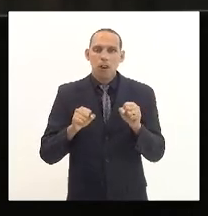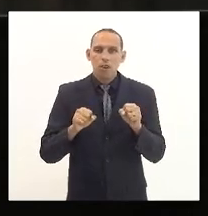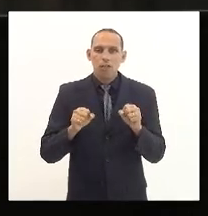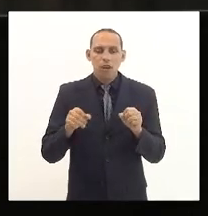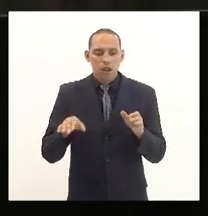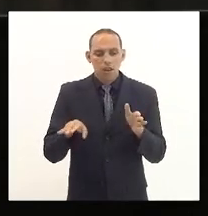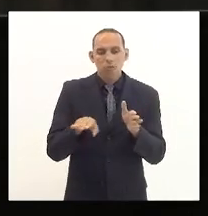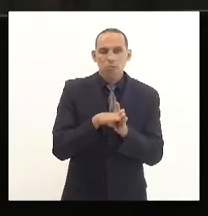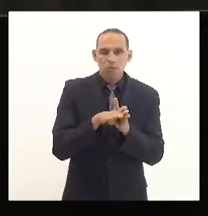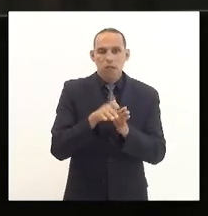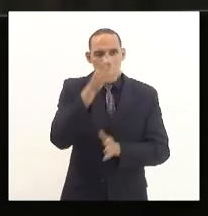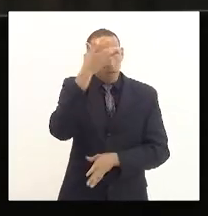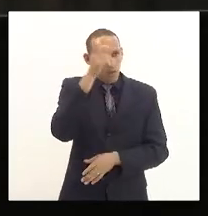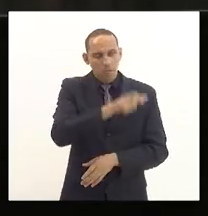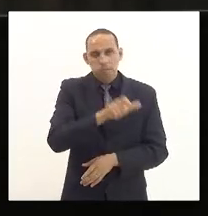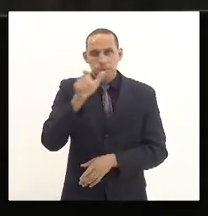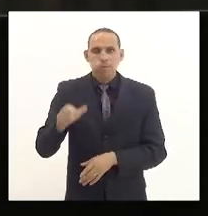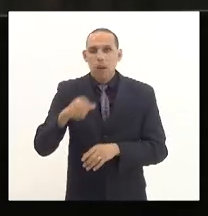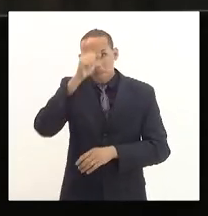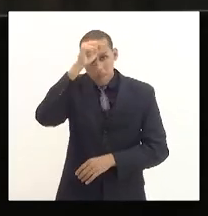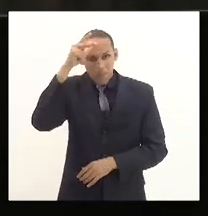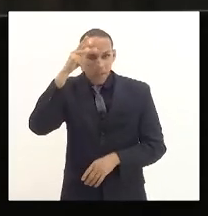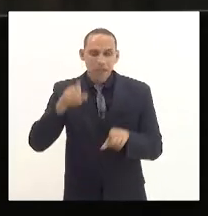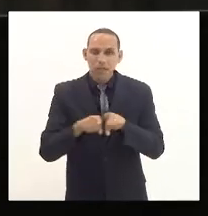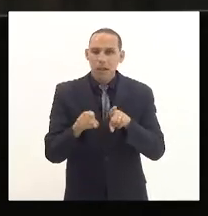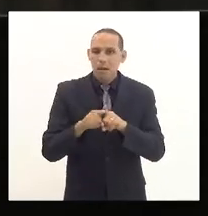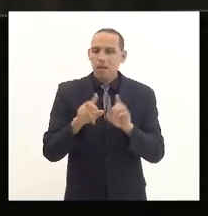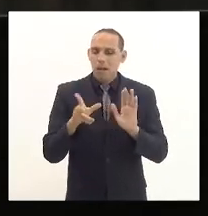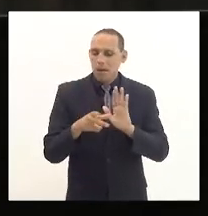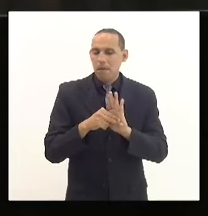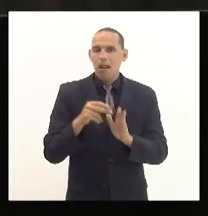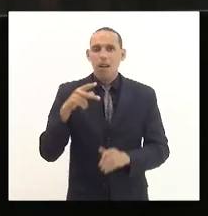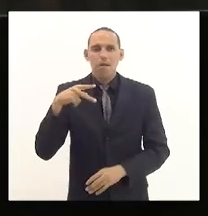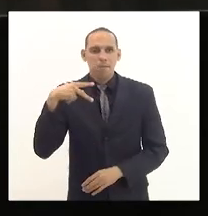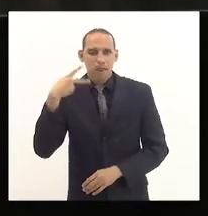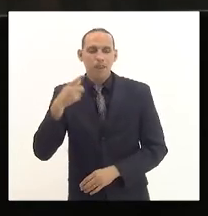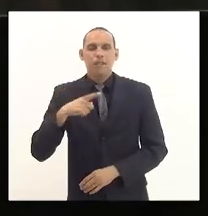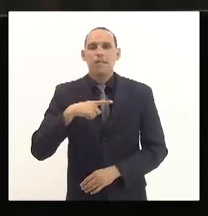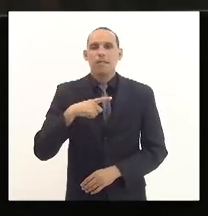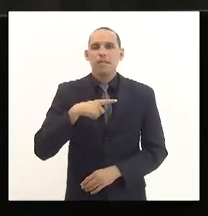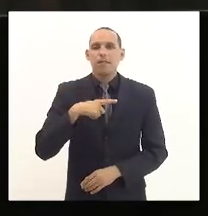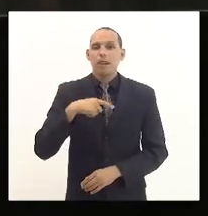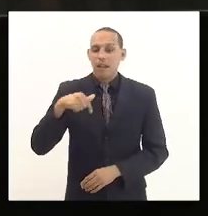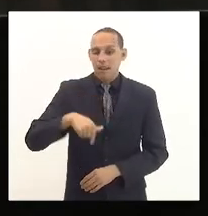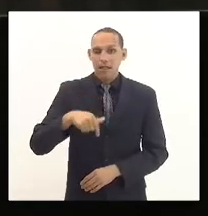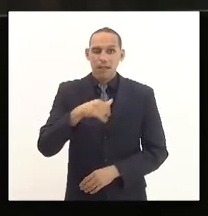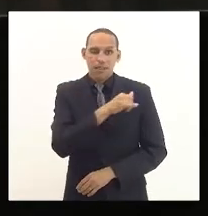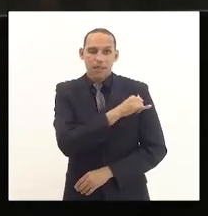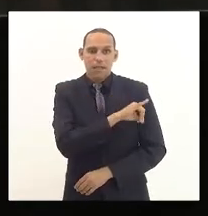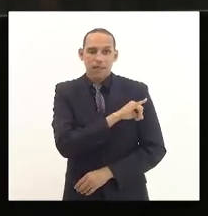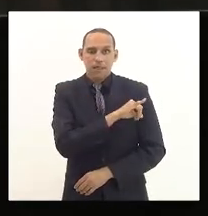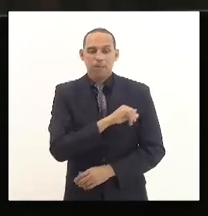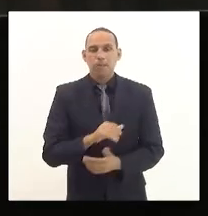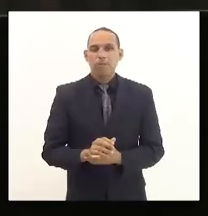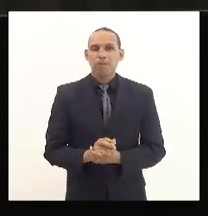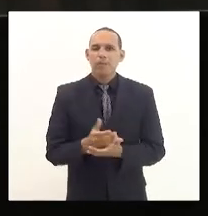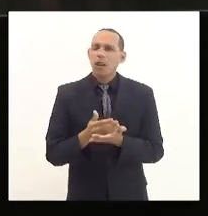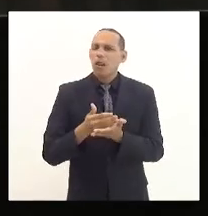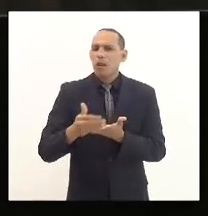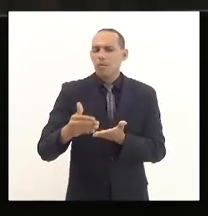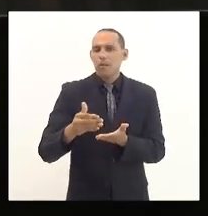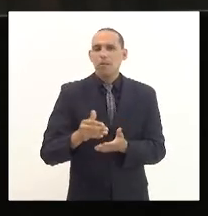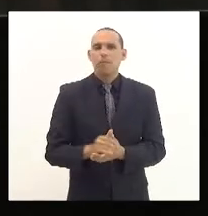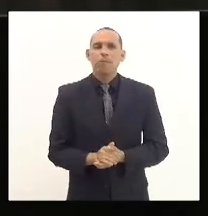eles e até as prefeituras através de emendas parlamentares e a nossa bancada aqui do Rio começa no mês